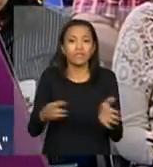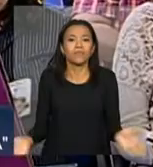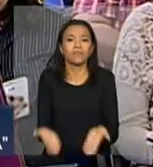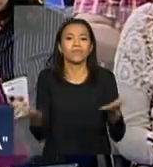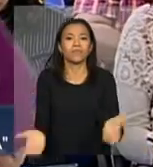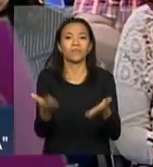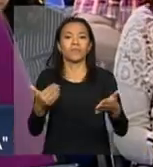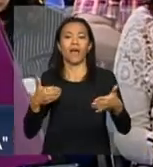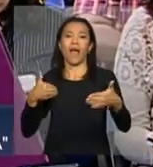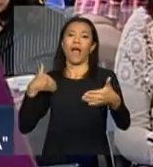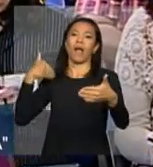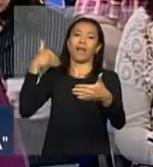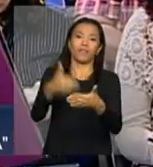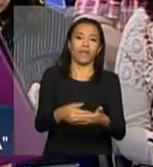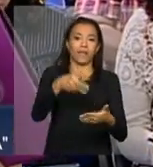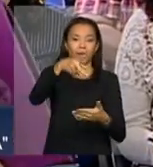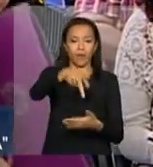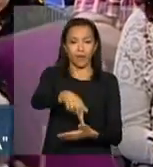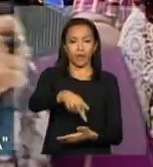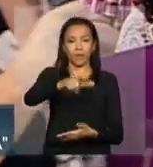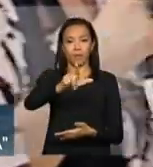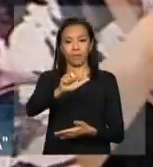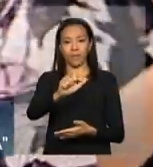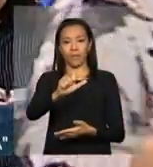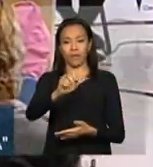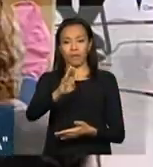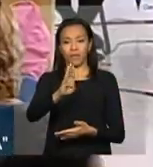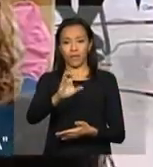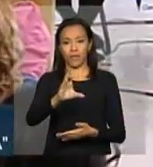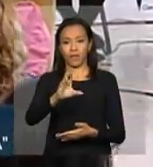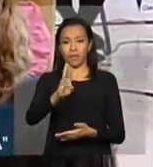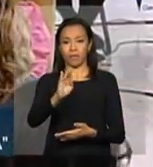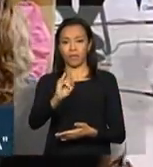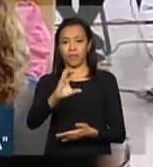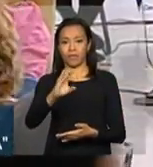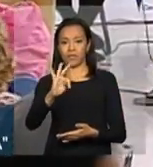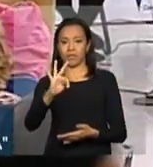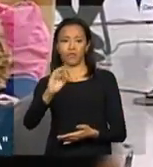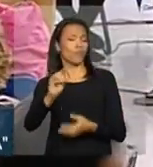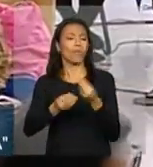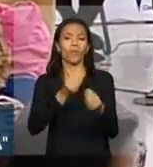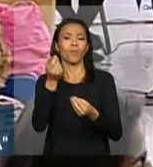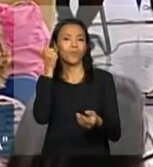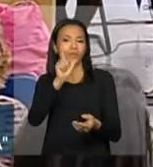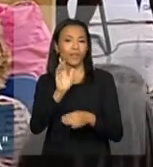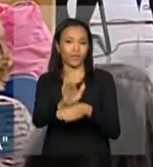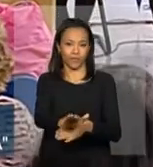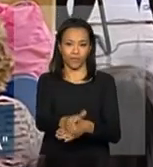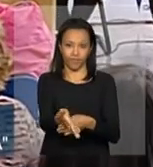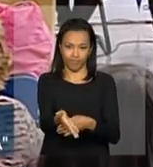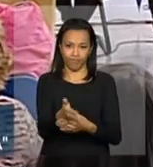ao plebiscito e a essas questões que estão na pauta. Muito obrigada. Alguém quer responder? Você.